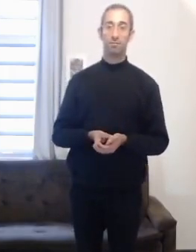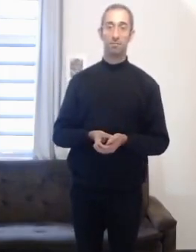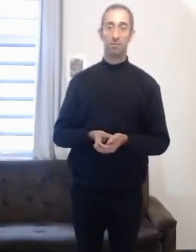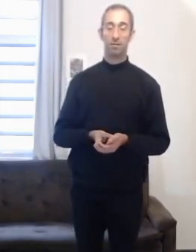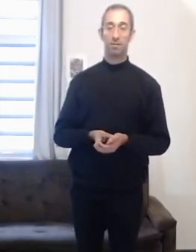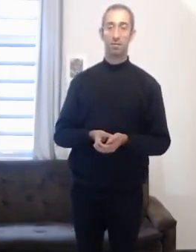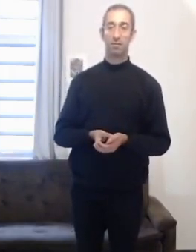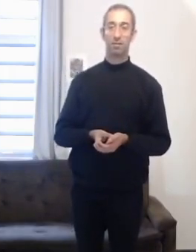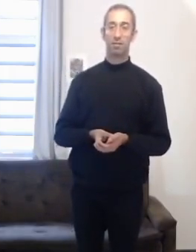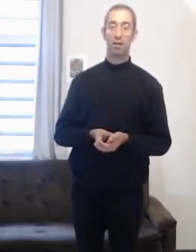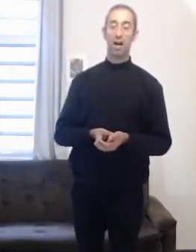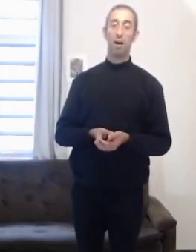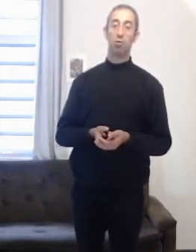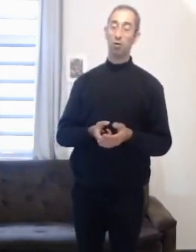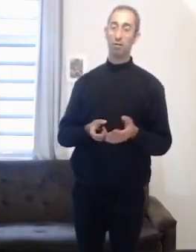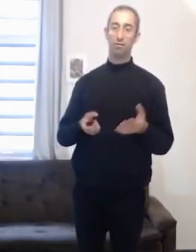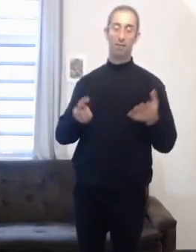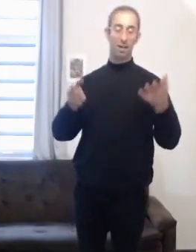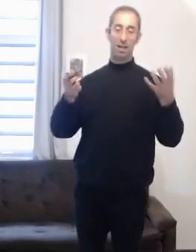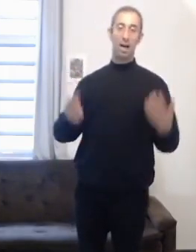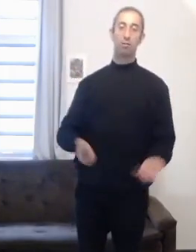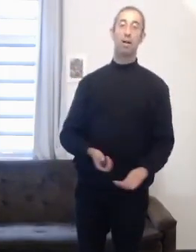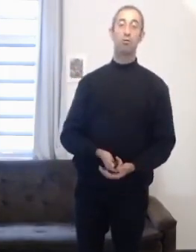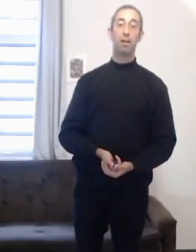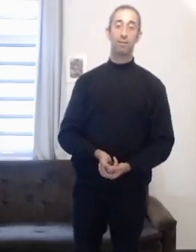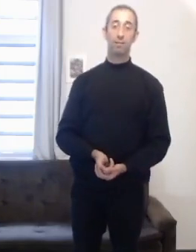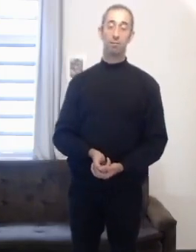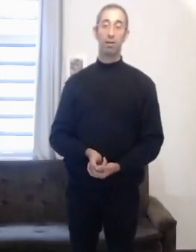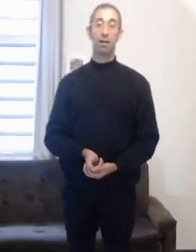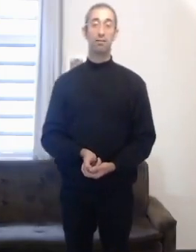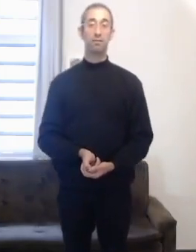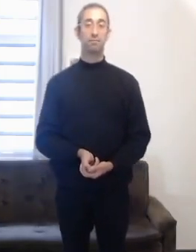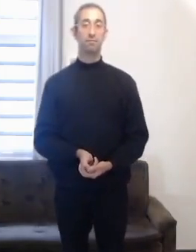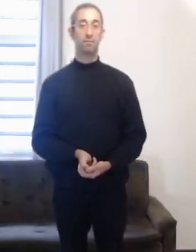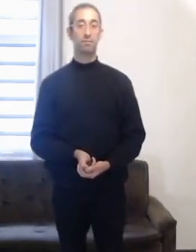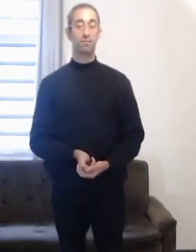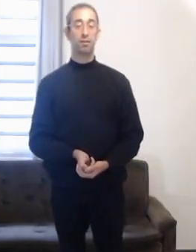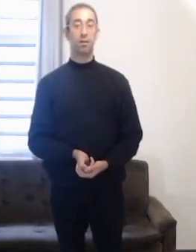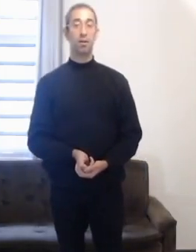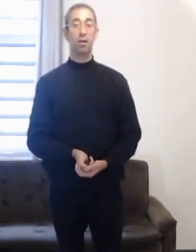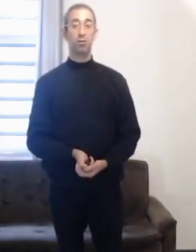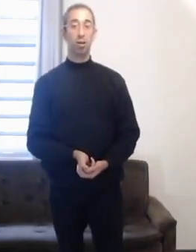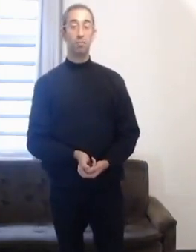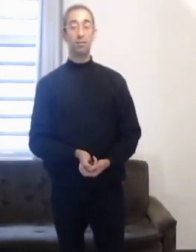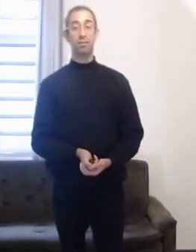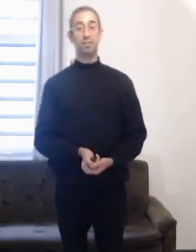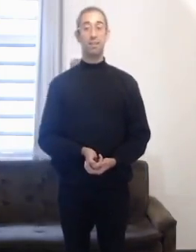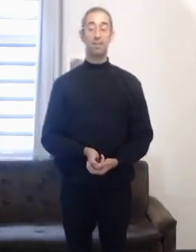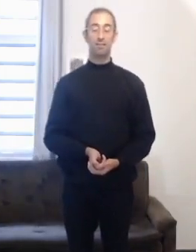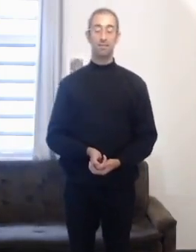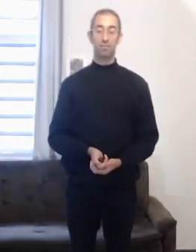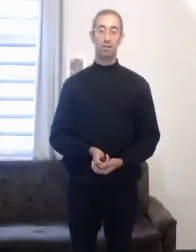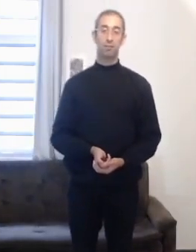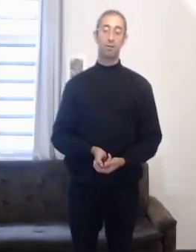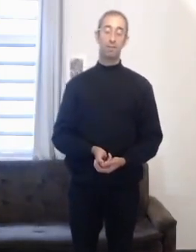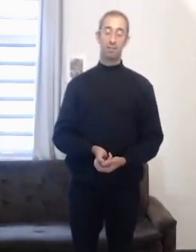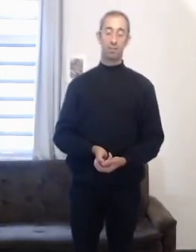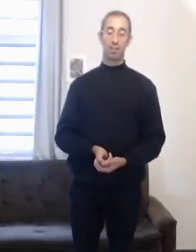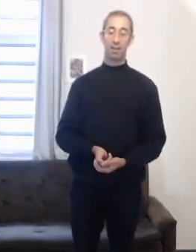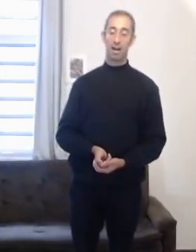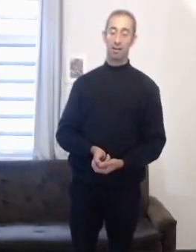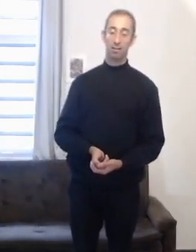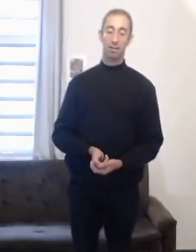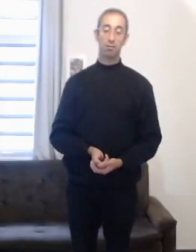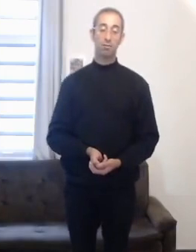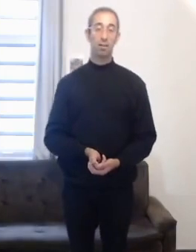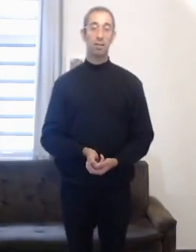chove, a rua vai cair água na rua, ela vai ficar molhada. Só que pode ser que uma vez que